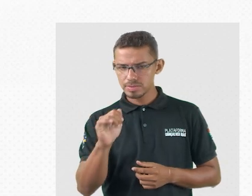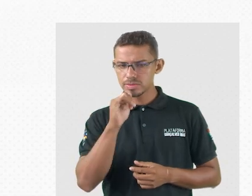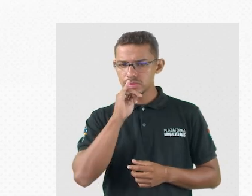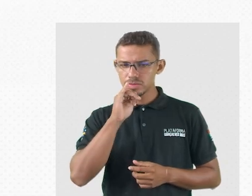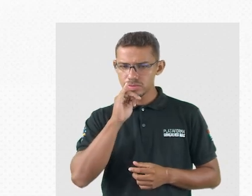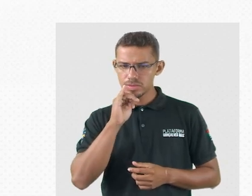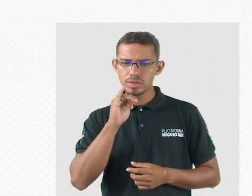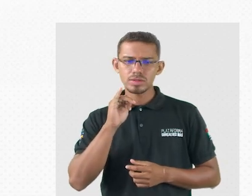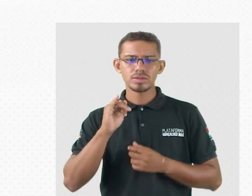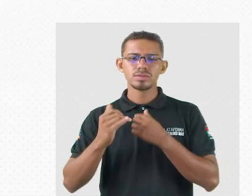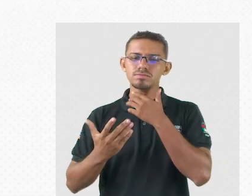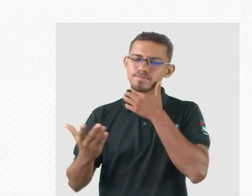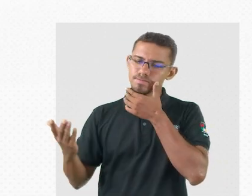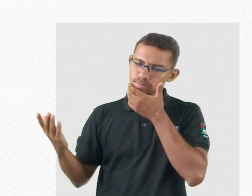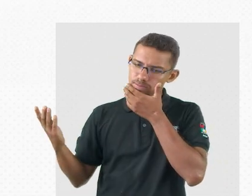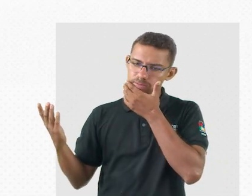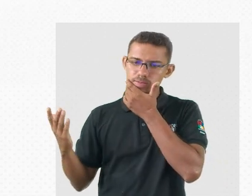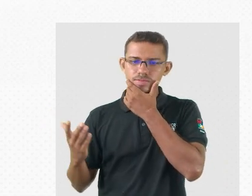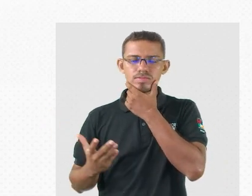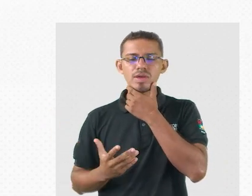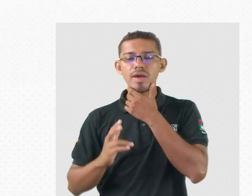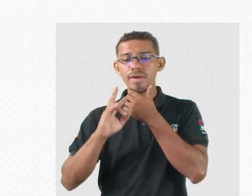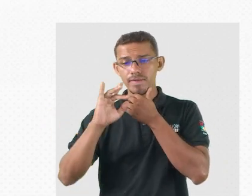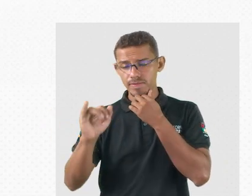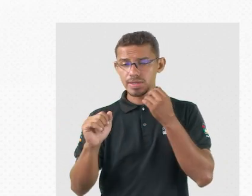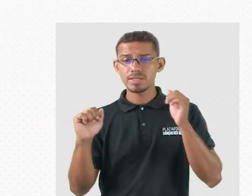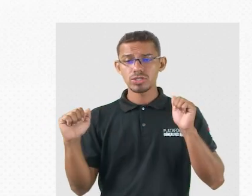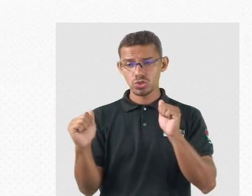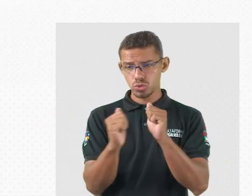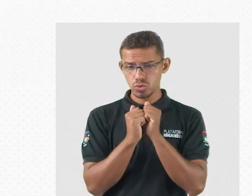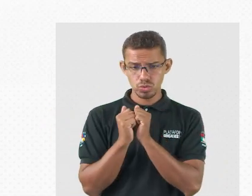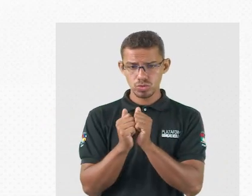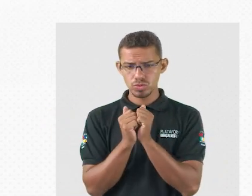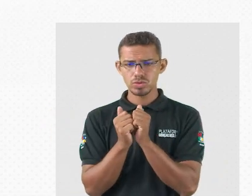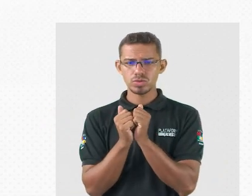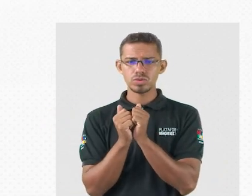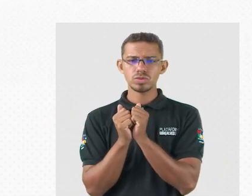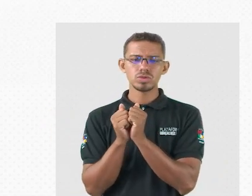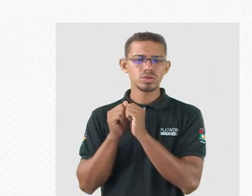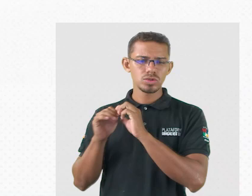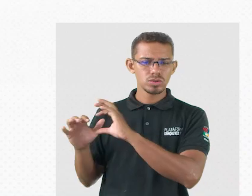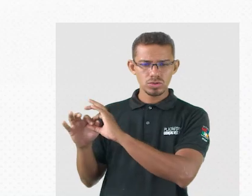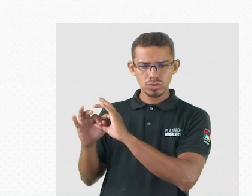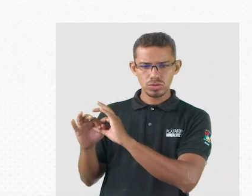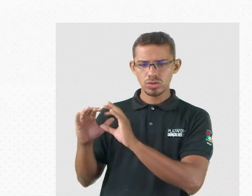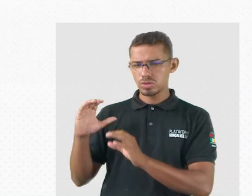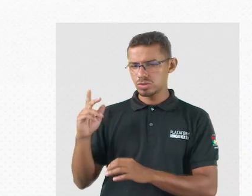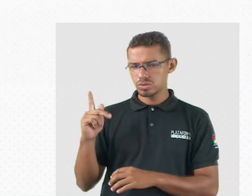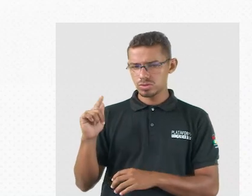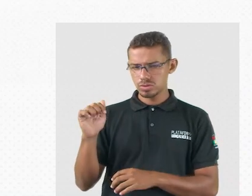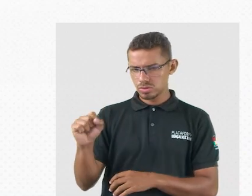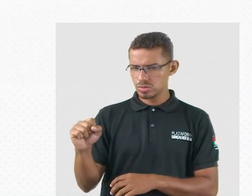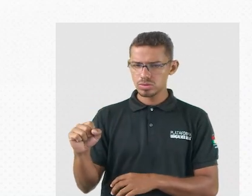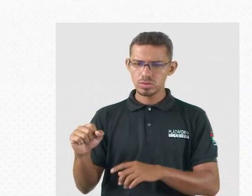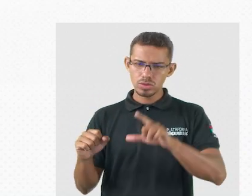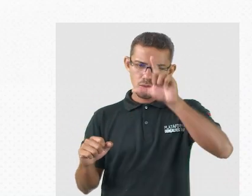dos Anjos Ferreira vai então se juntar a Cosme Bento de Chagas, que tinha ali, enquanto em suas mãos,